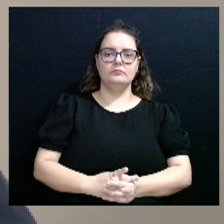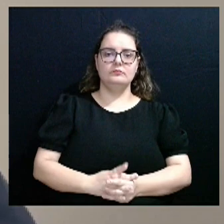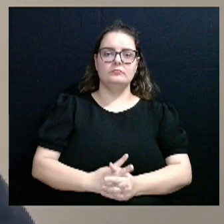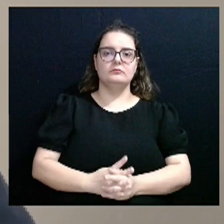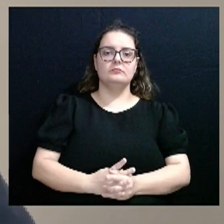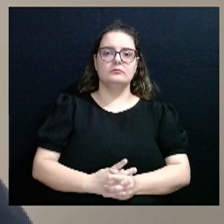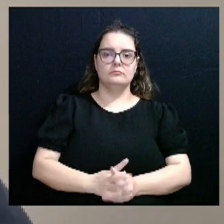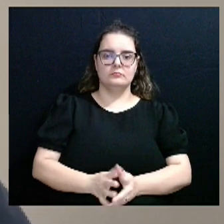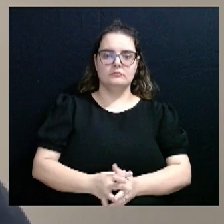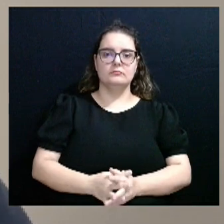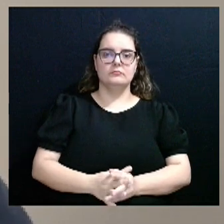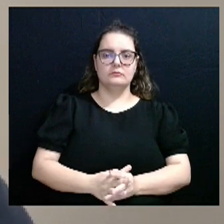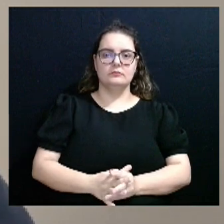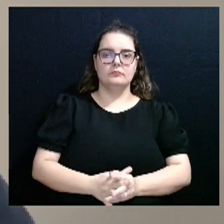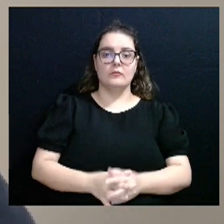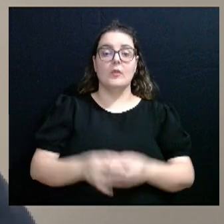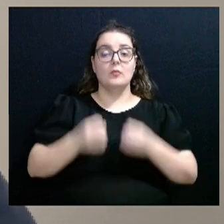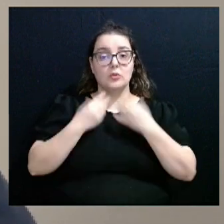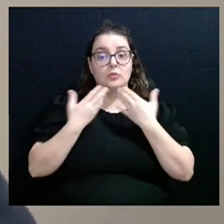Muito bem.